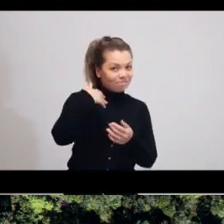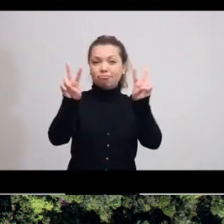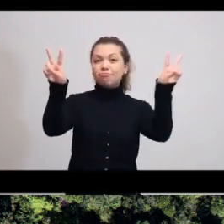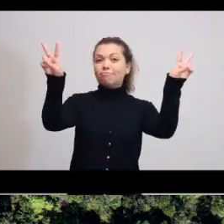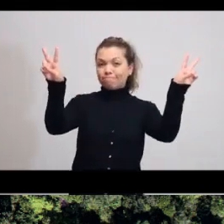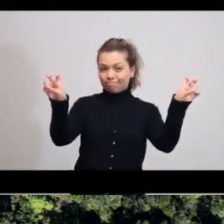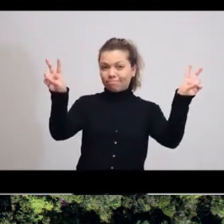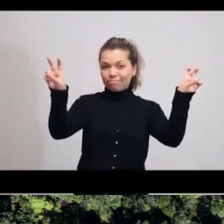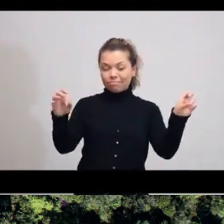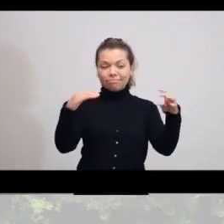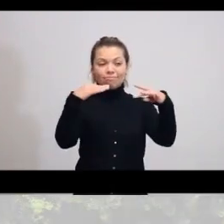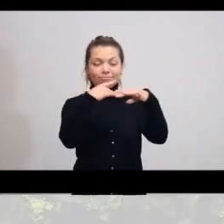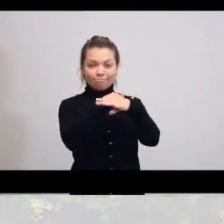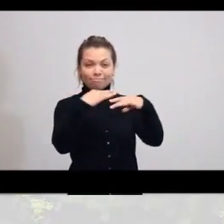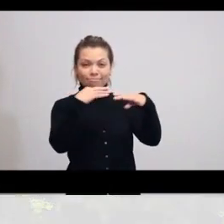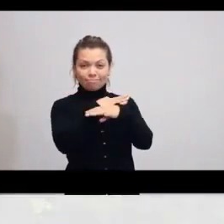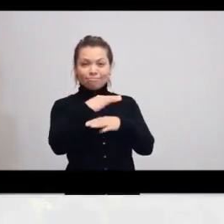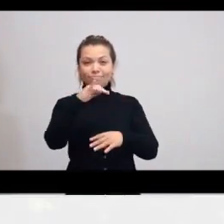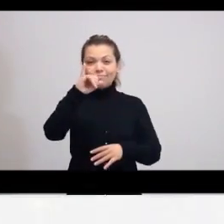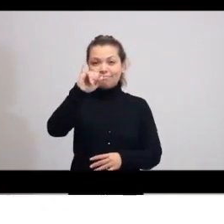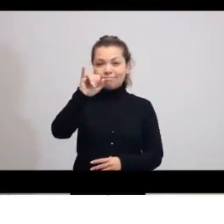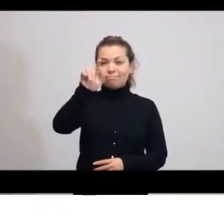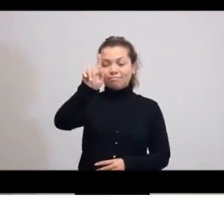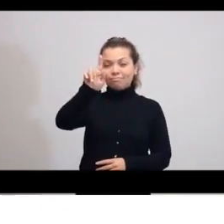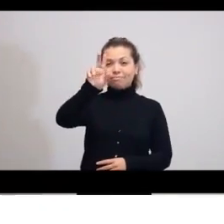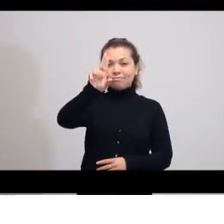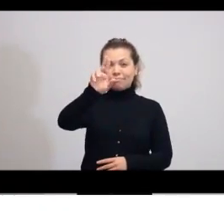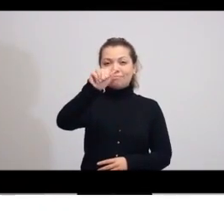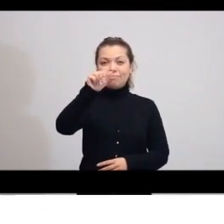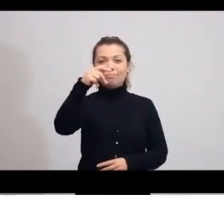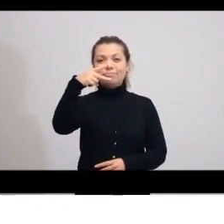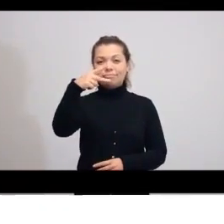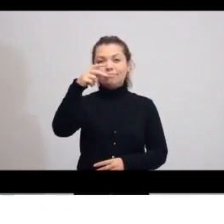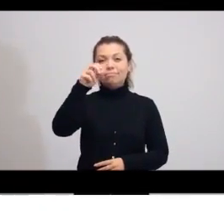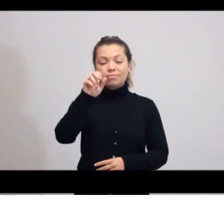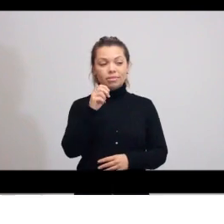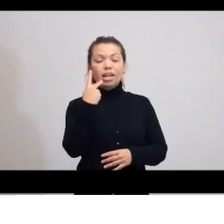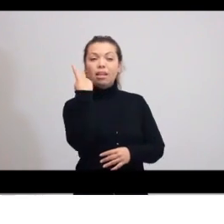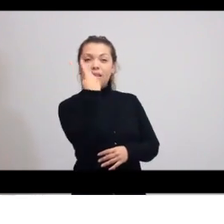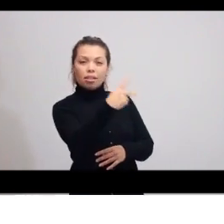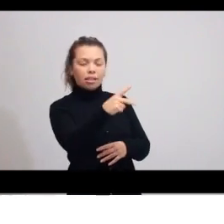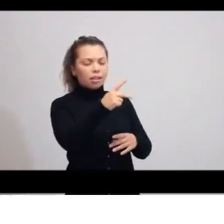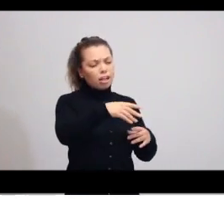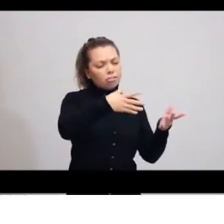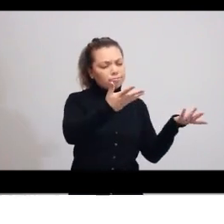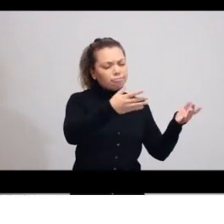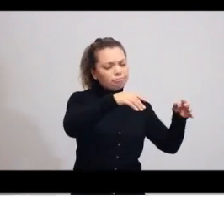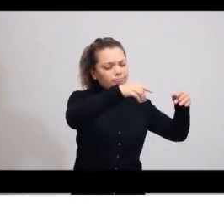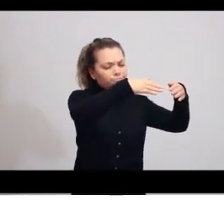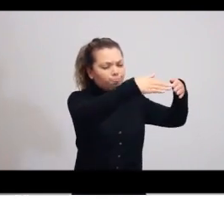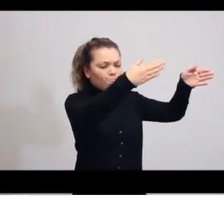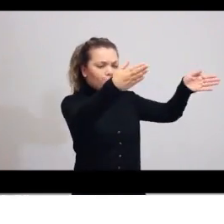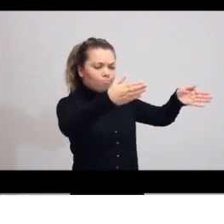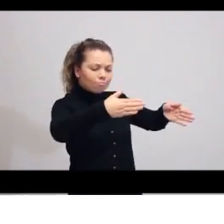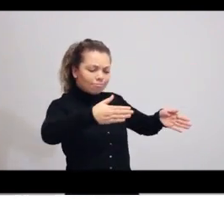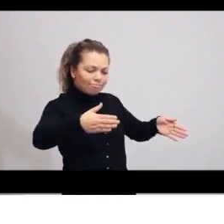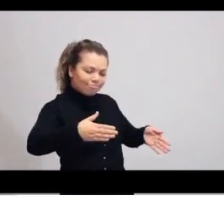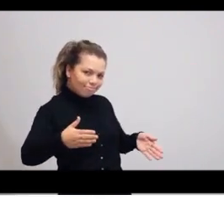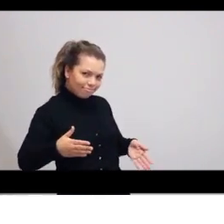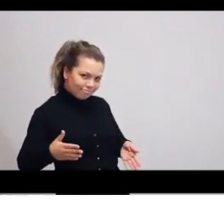entanto, desde meados da década de 1950, já se tinha notícia de loteamentos na ilha, que se